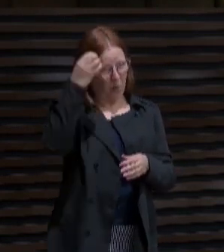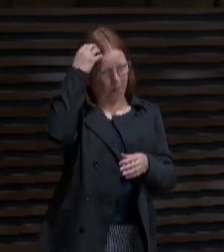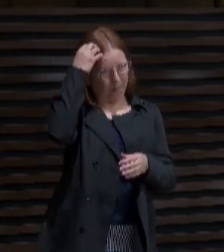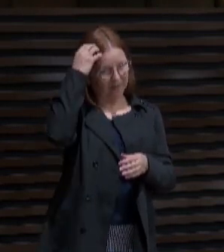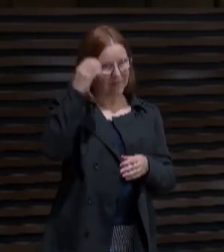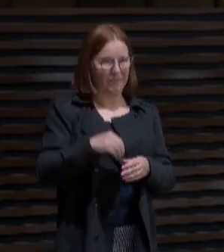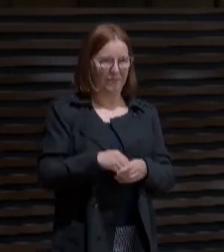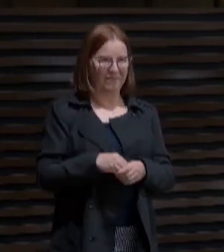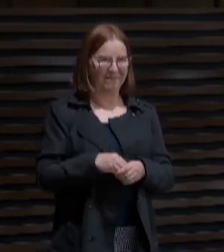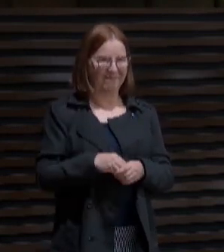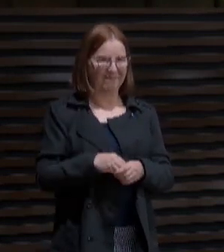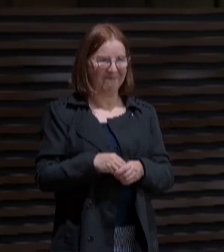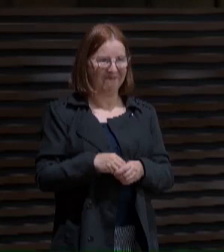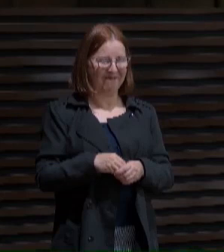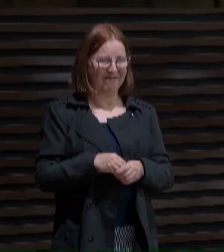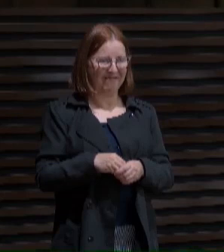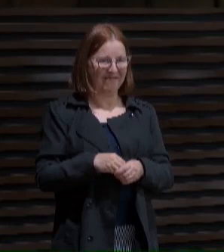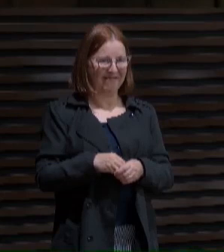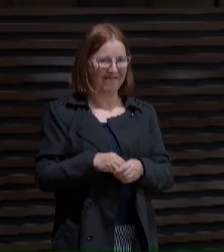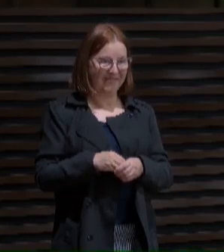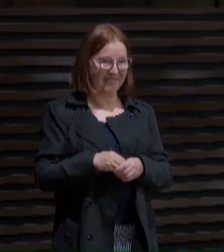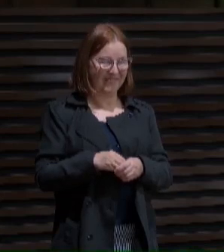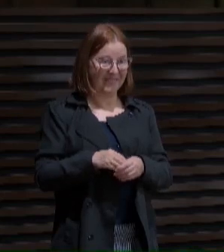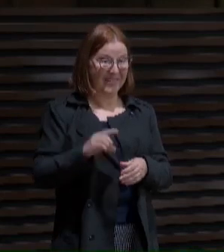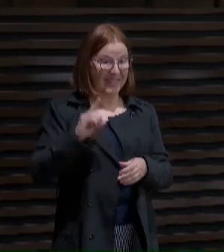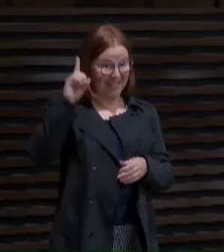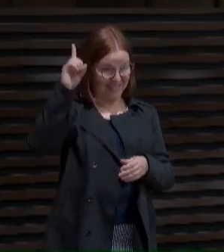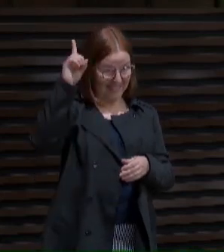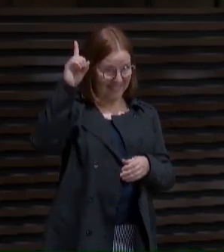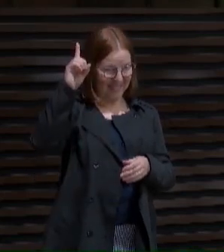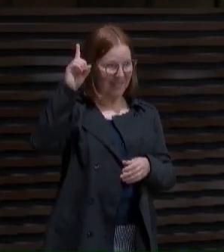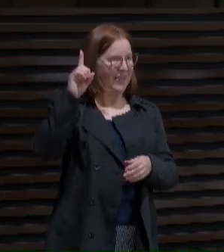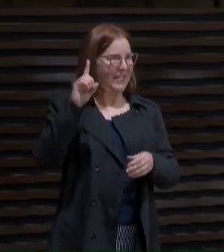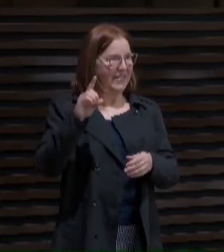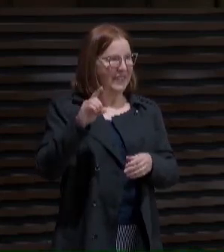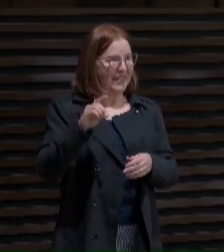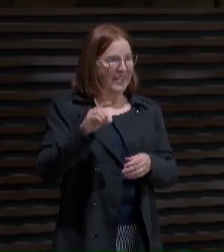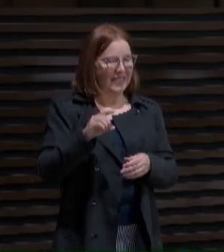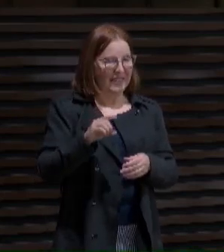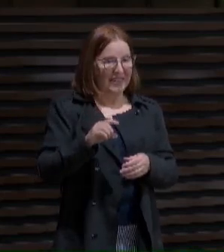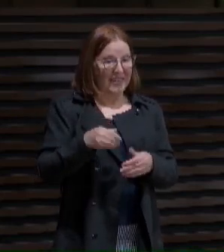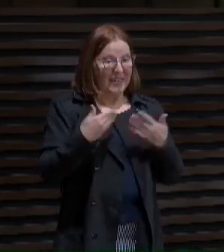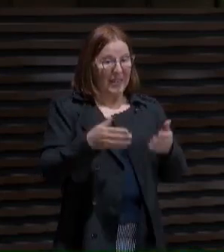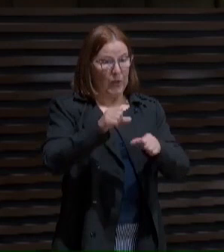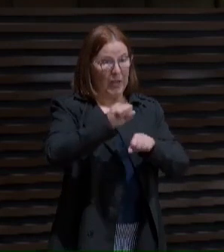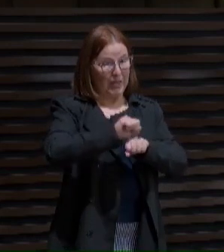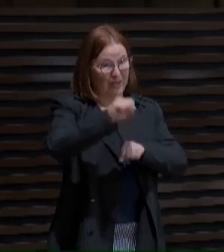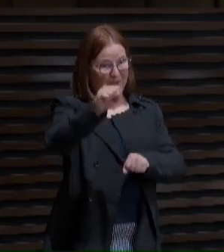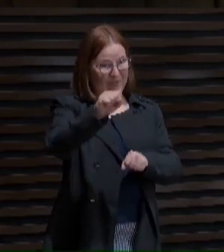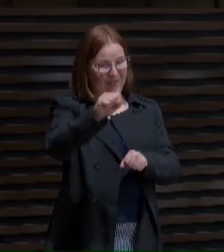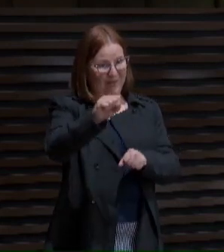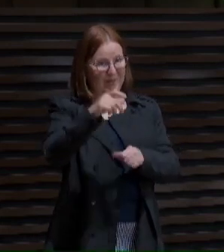É assim que Deus resolveu aquele problema. Como um Deus santo, como